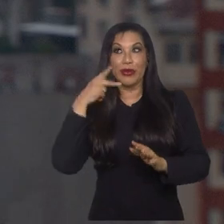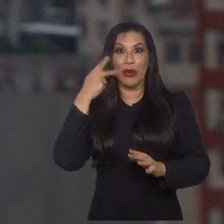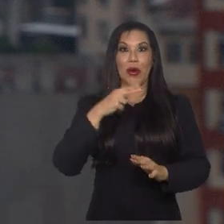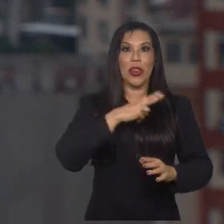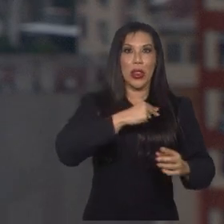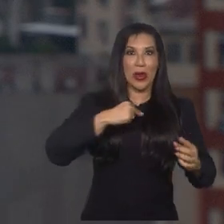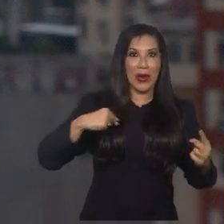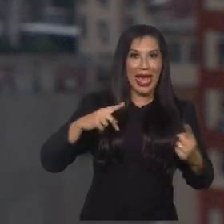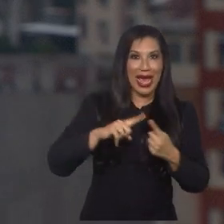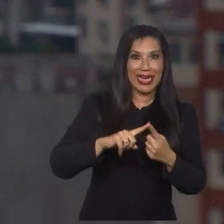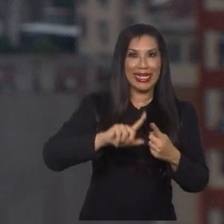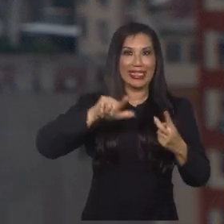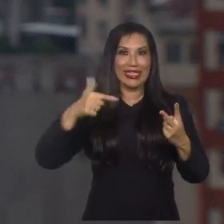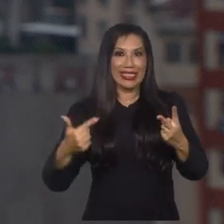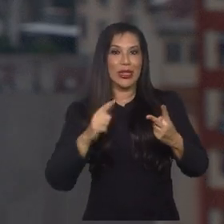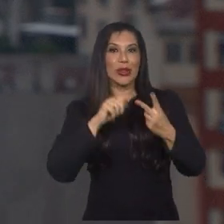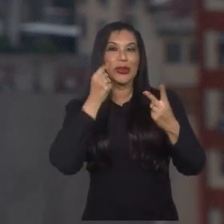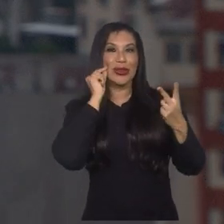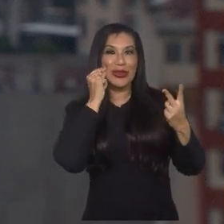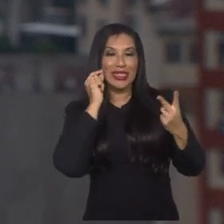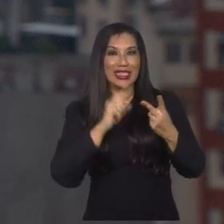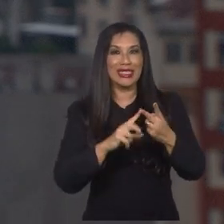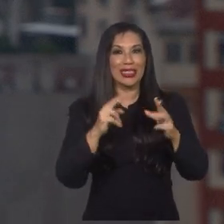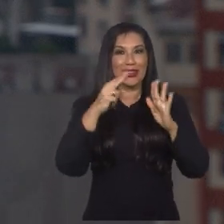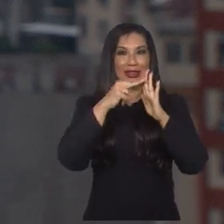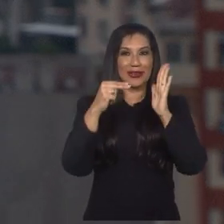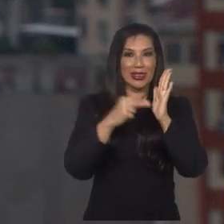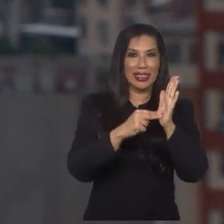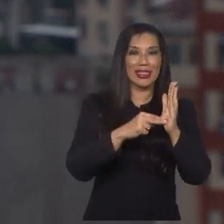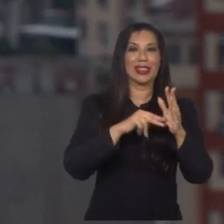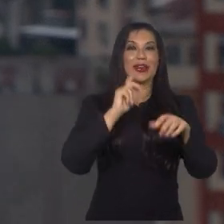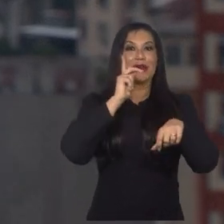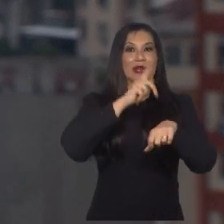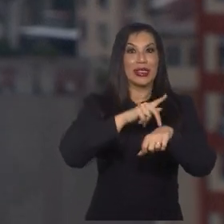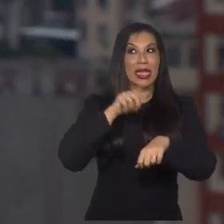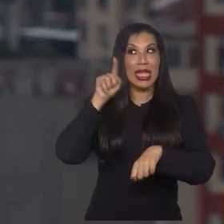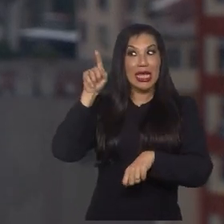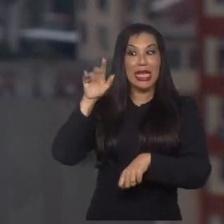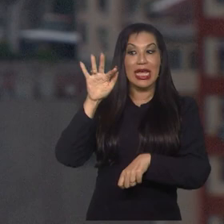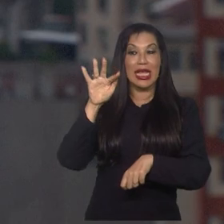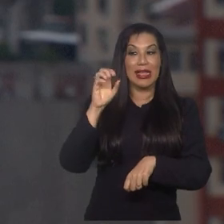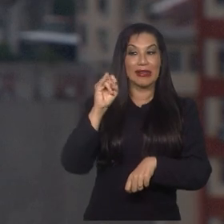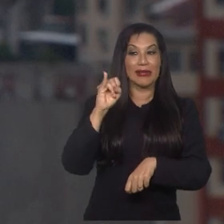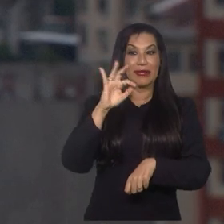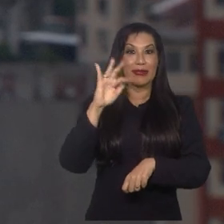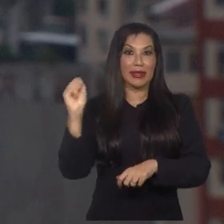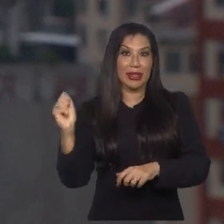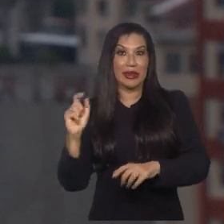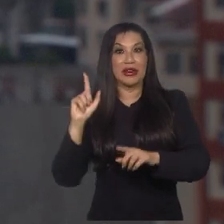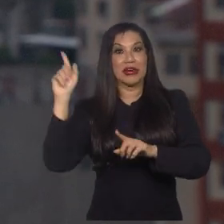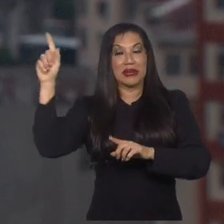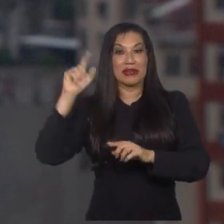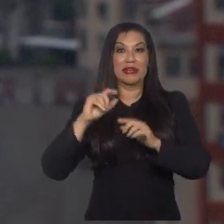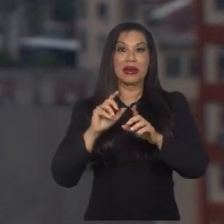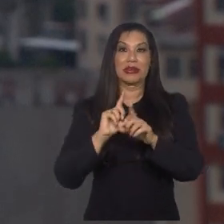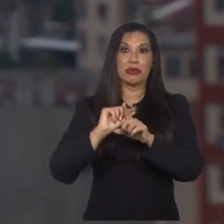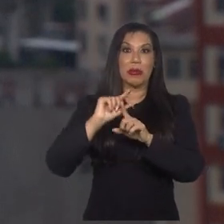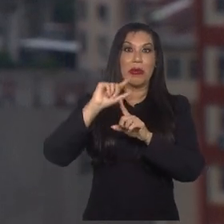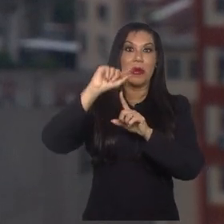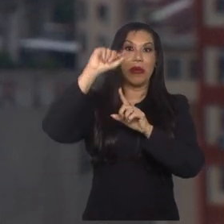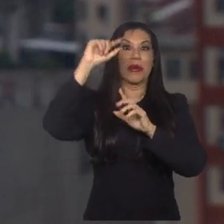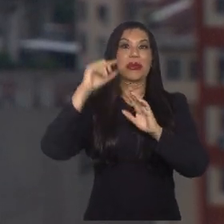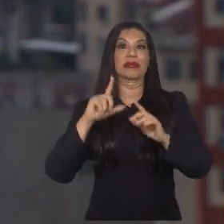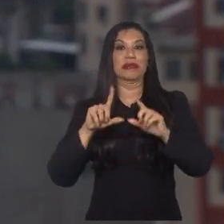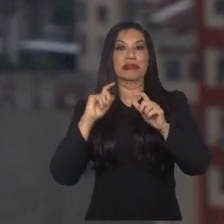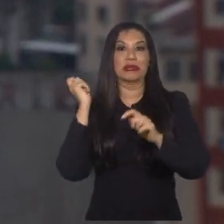Noruega, Suíça, Nova Zelândia e Filipinas, pela lógica da FIFA, né? Do ranking Do ranking internacional. internacional